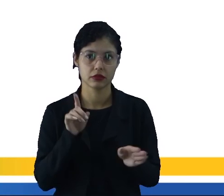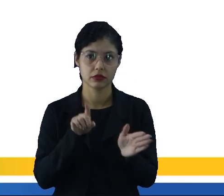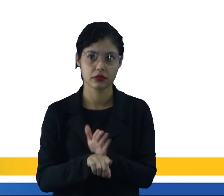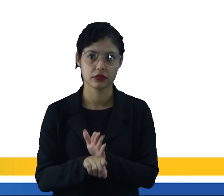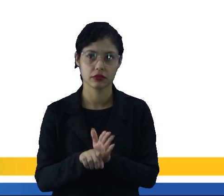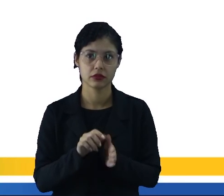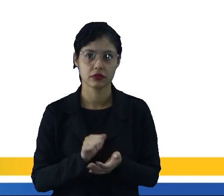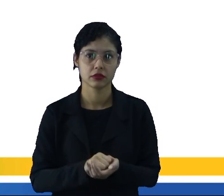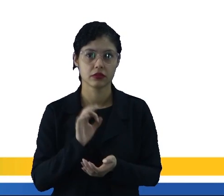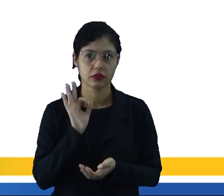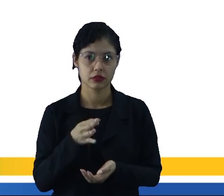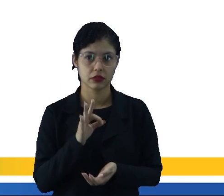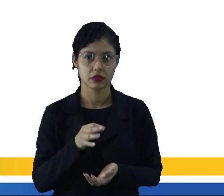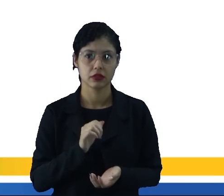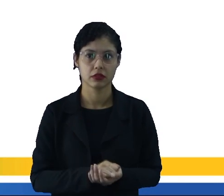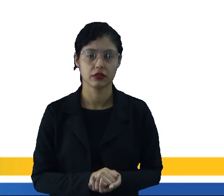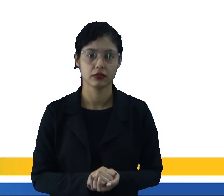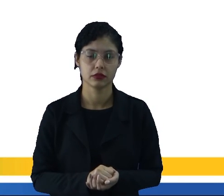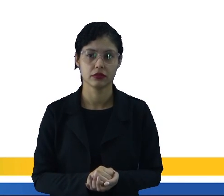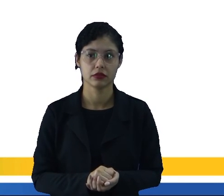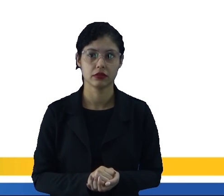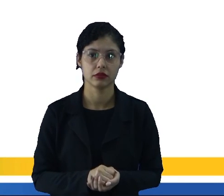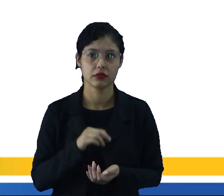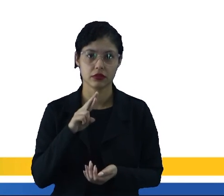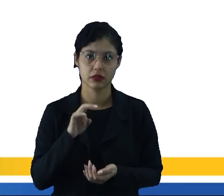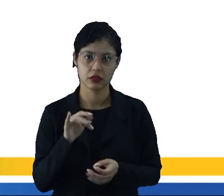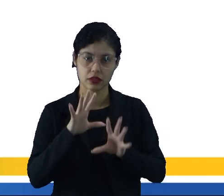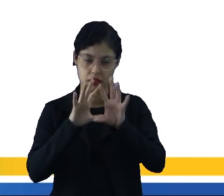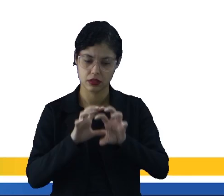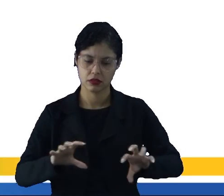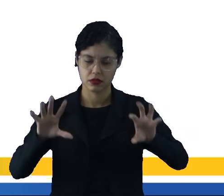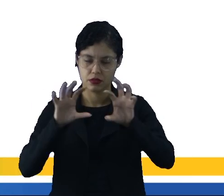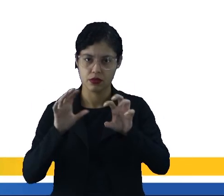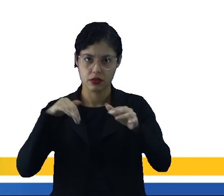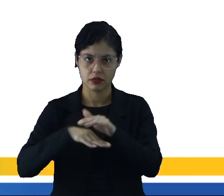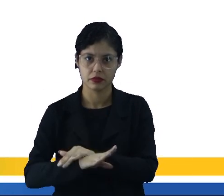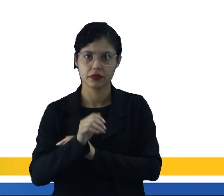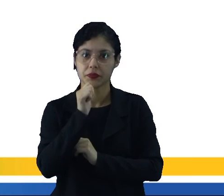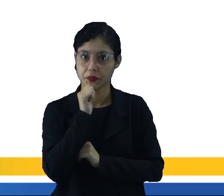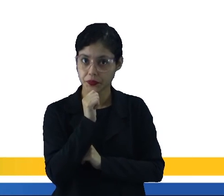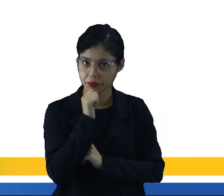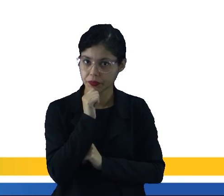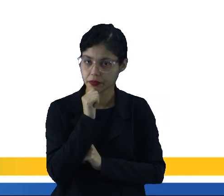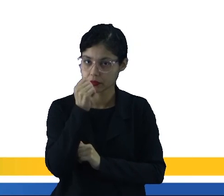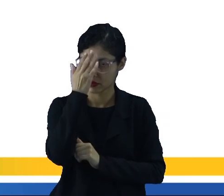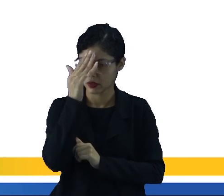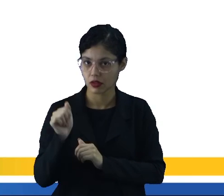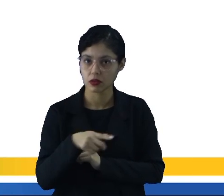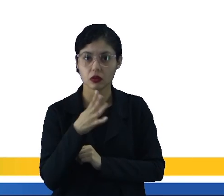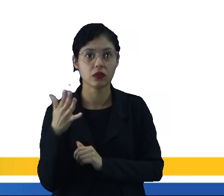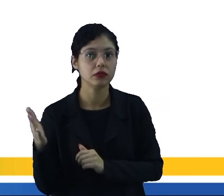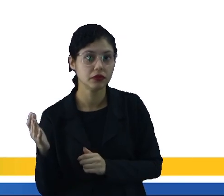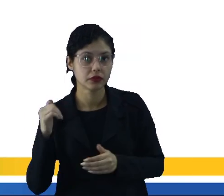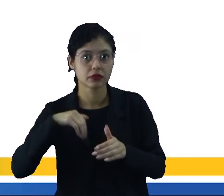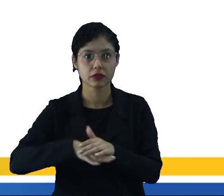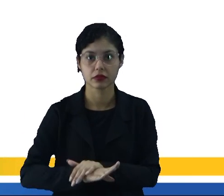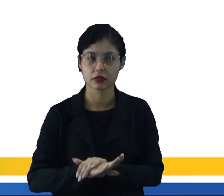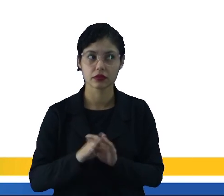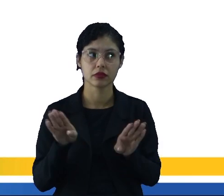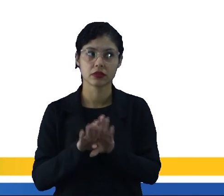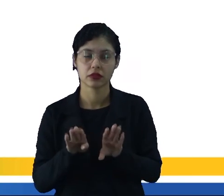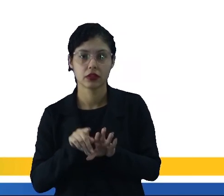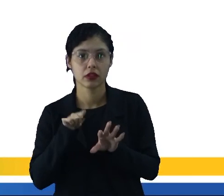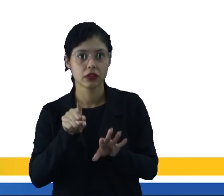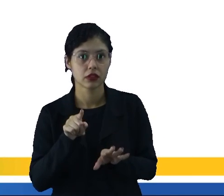diária correta já aqui ó reservatório de gás então eu quero saber quanto eu vou colocar internamente